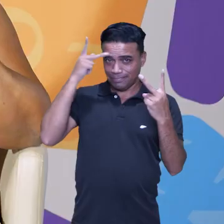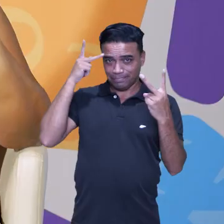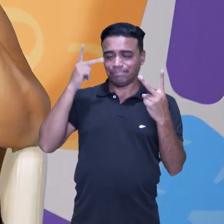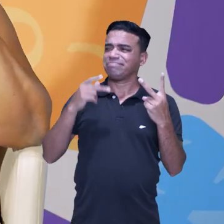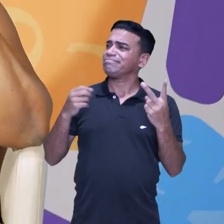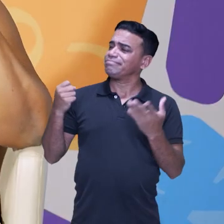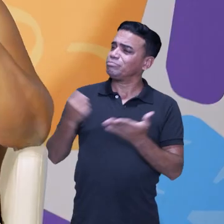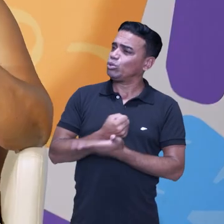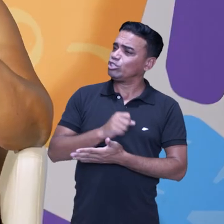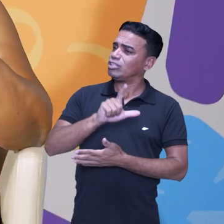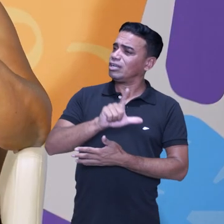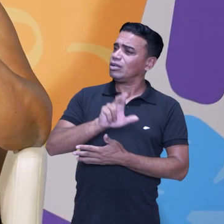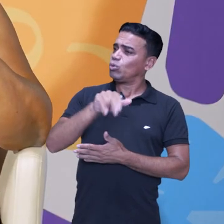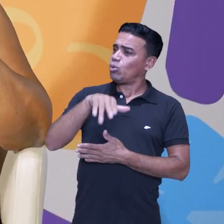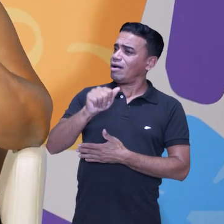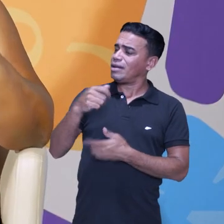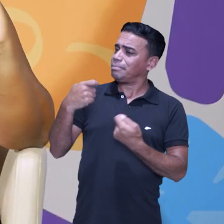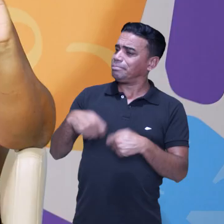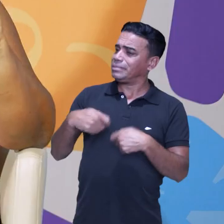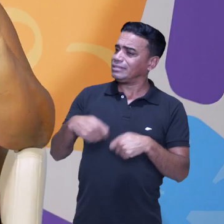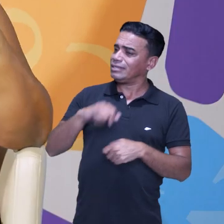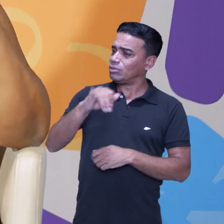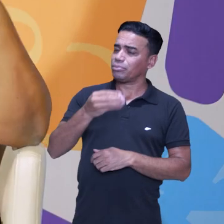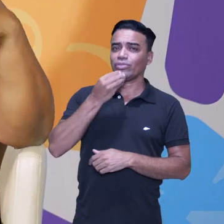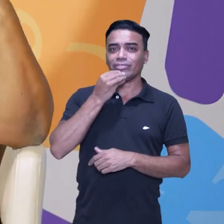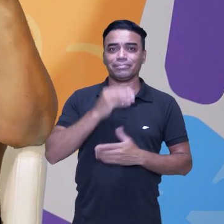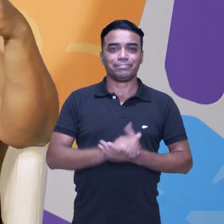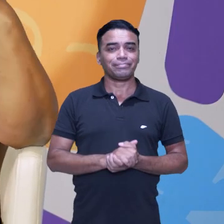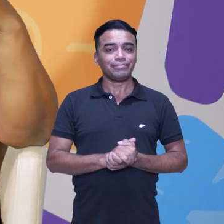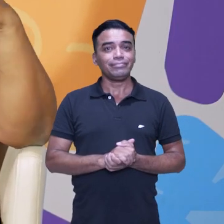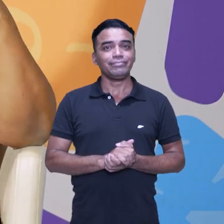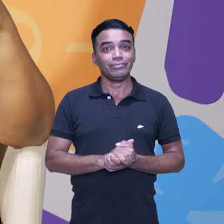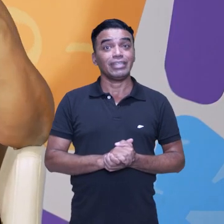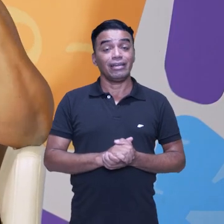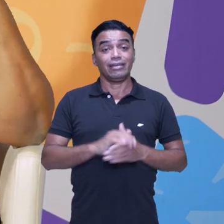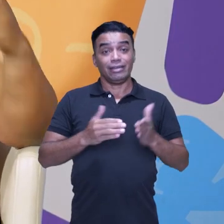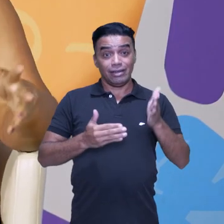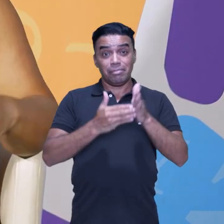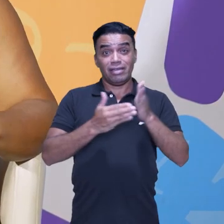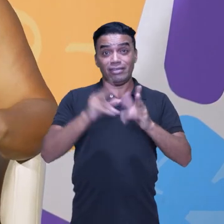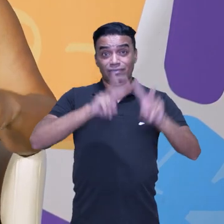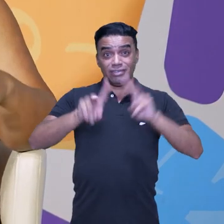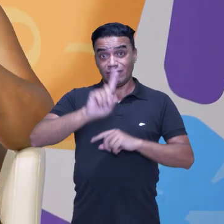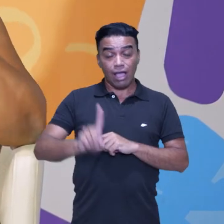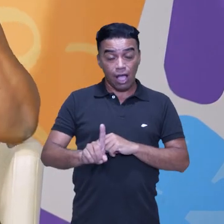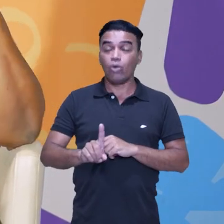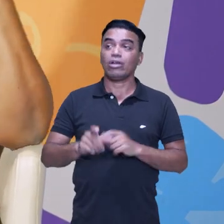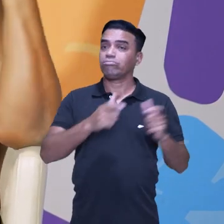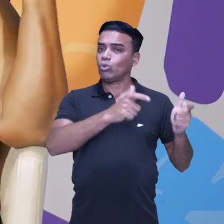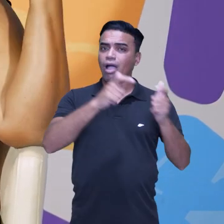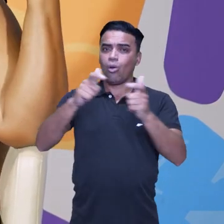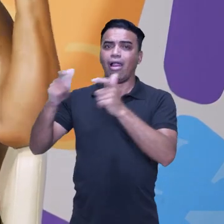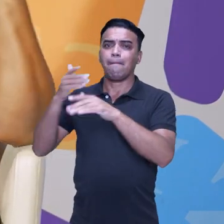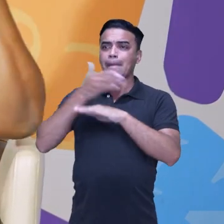poxa, mas a Luana precisa, né, ter essa oportunidade. E depois do Muros Invisíveis, eu vi a Luana em vários lugares, né? E eu espero que